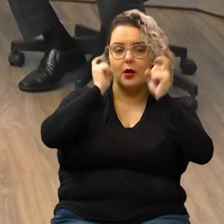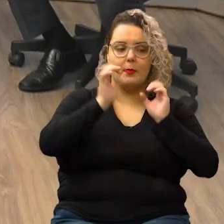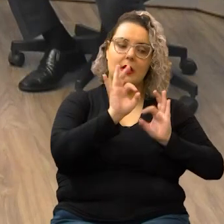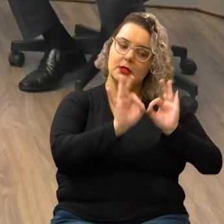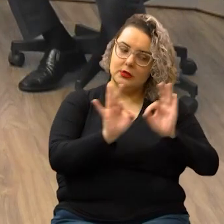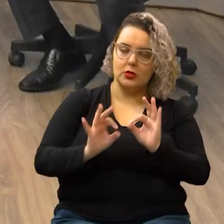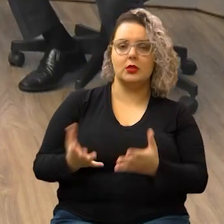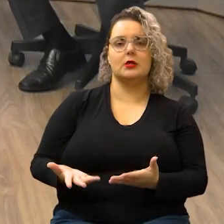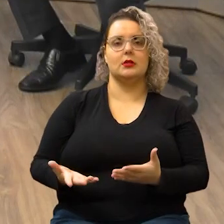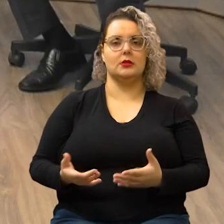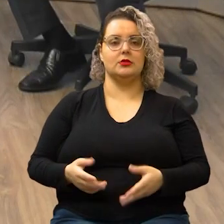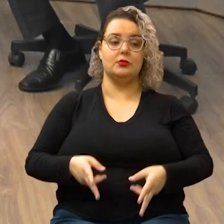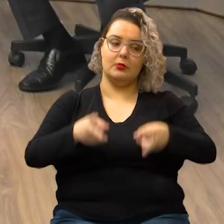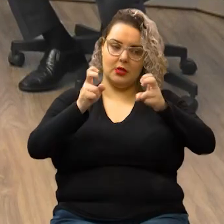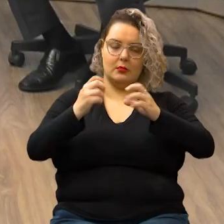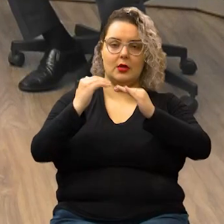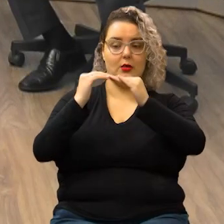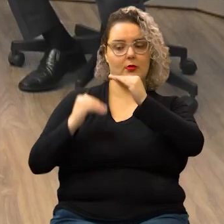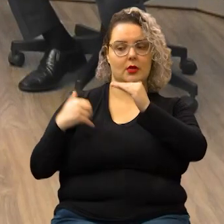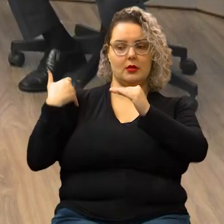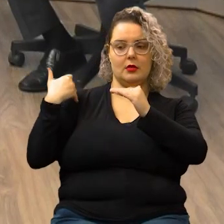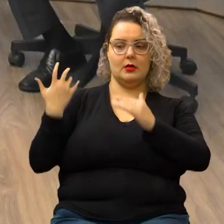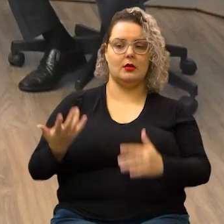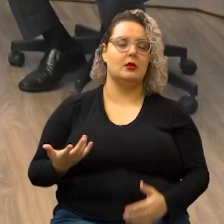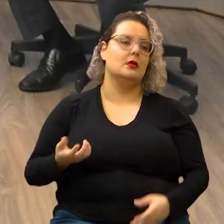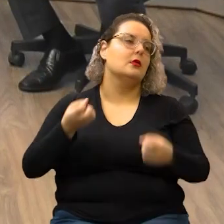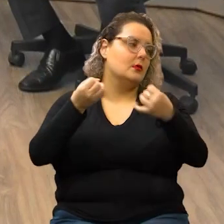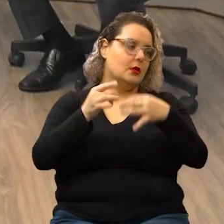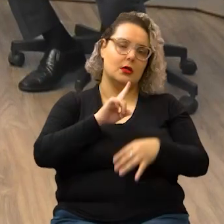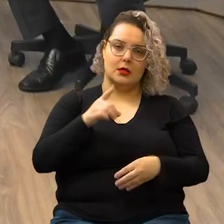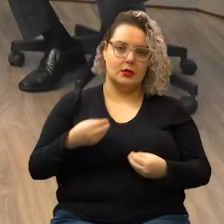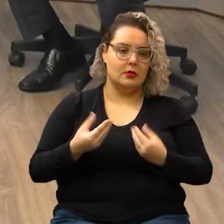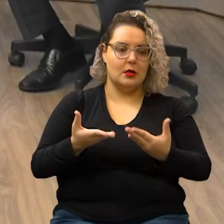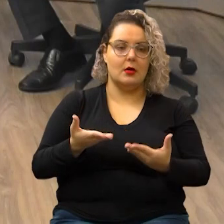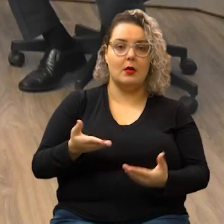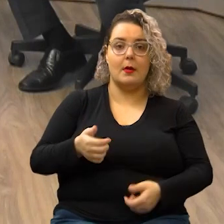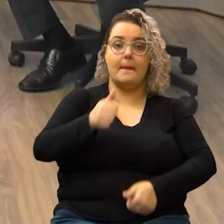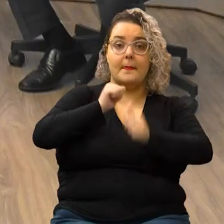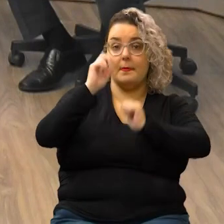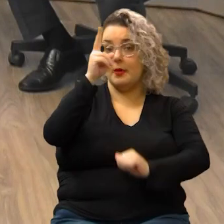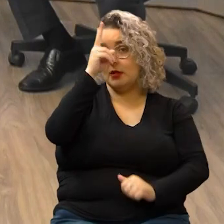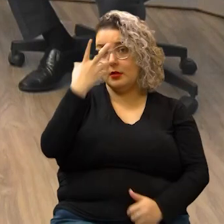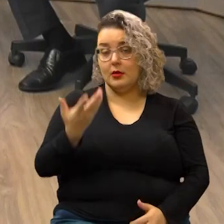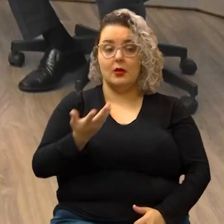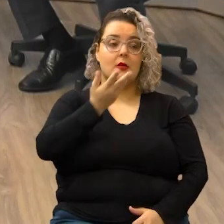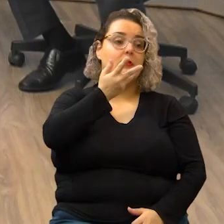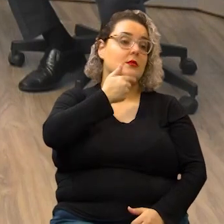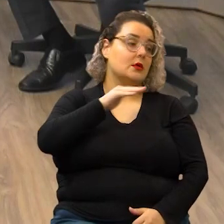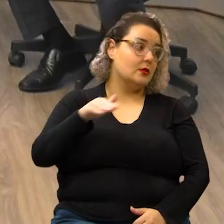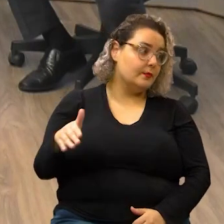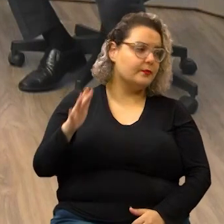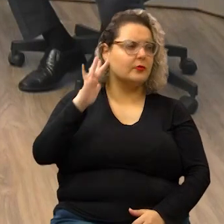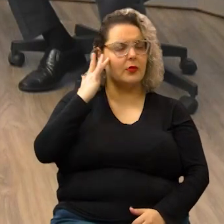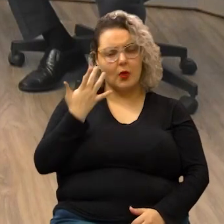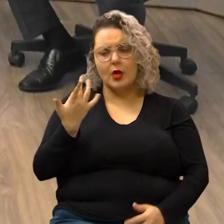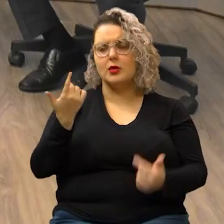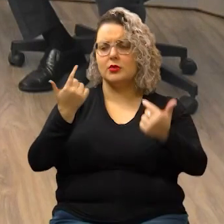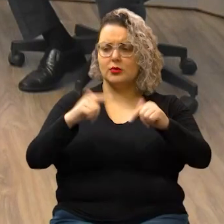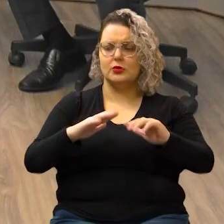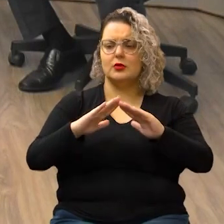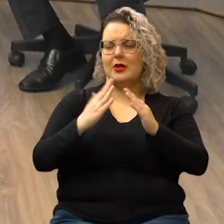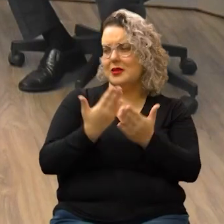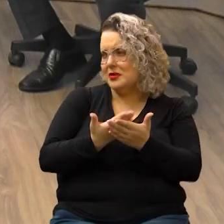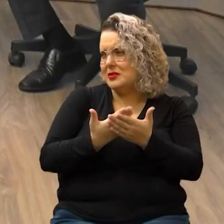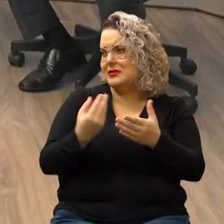menores e uma orientação que não fosse, obviamente, oferecido drinks para essas crianças. Eu acho que no ambiente escolar, dentro